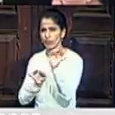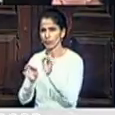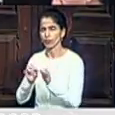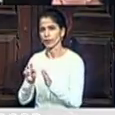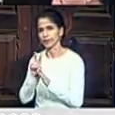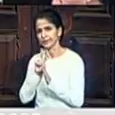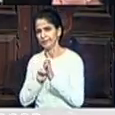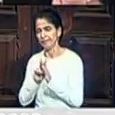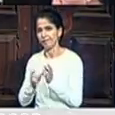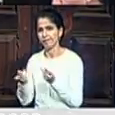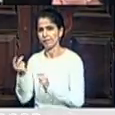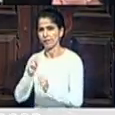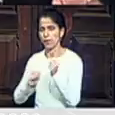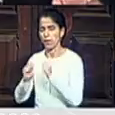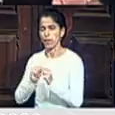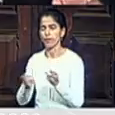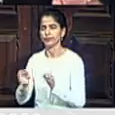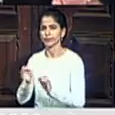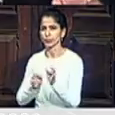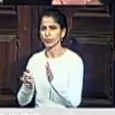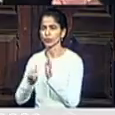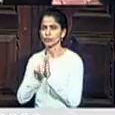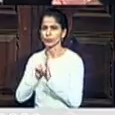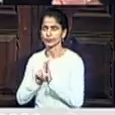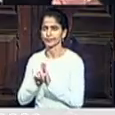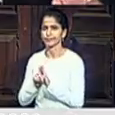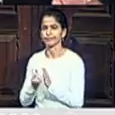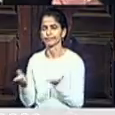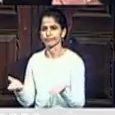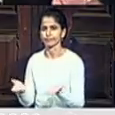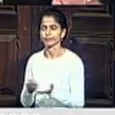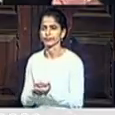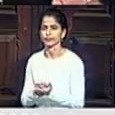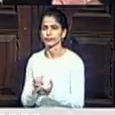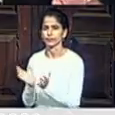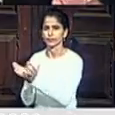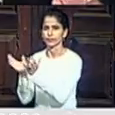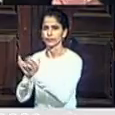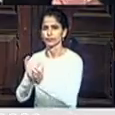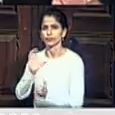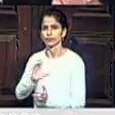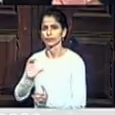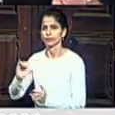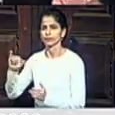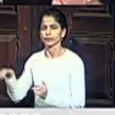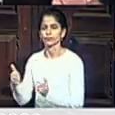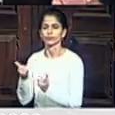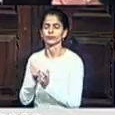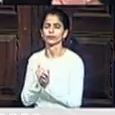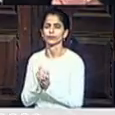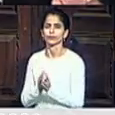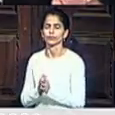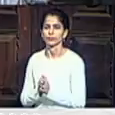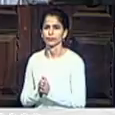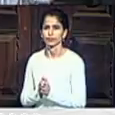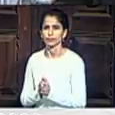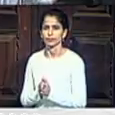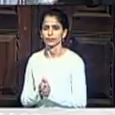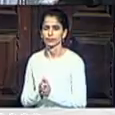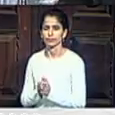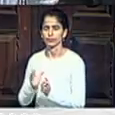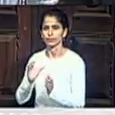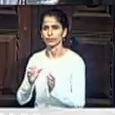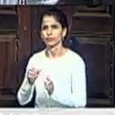Finanças, Fiscalização Financeira e Controle. Para emitir parecer pela Comissão de Constituição e Justiça. Questão de ordem, presidente. O presidente da comissão